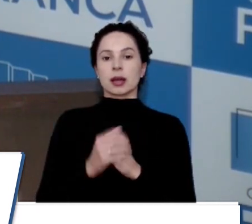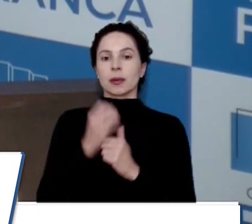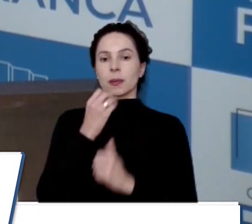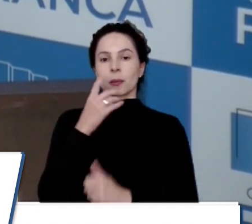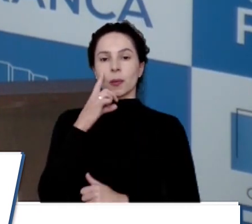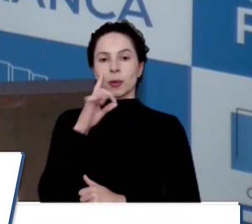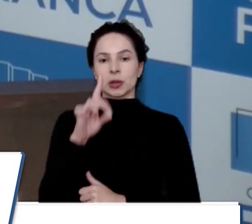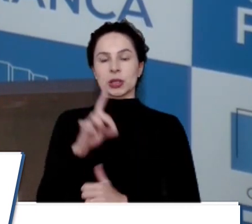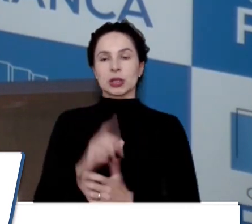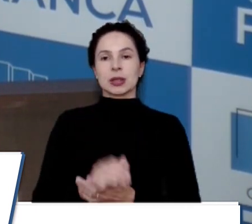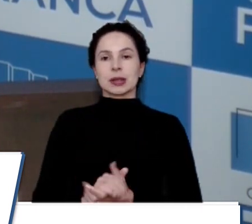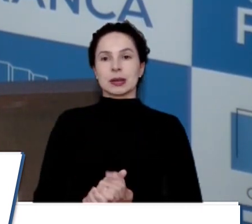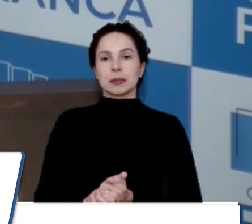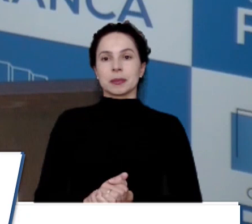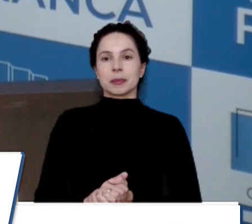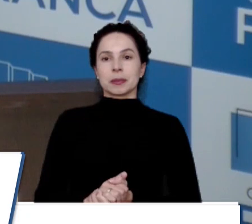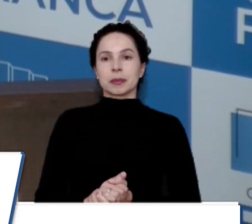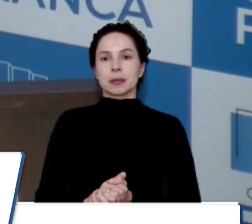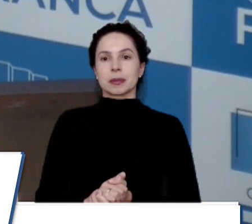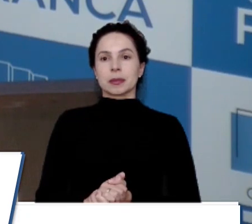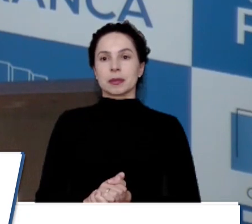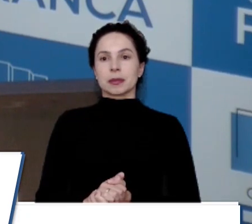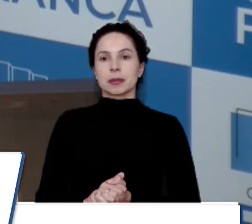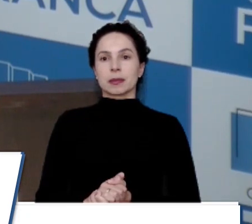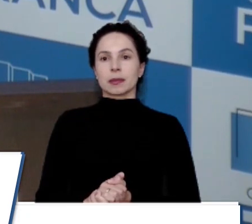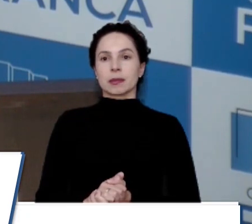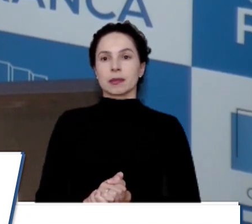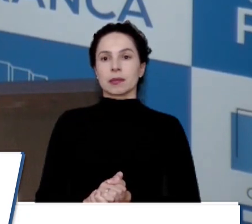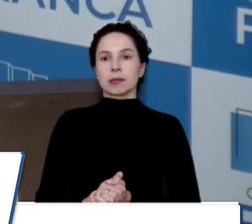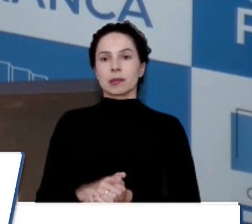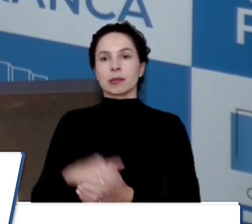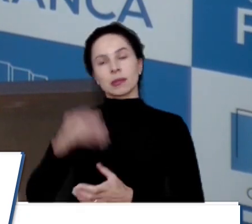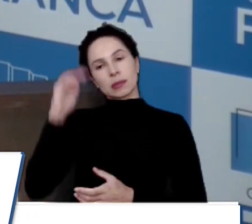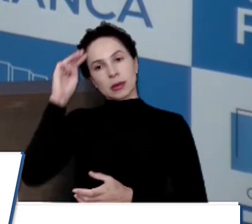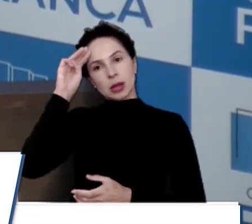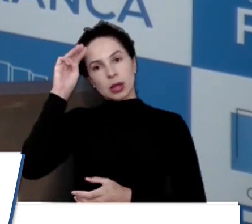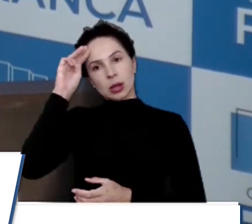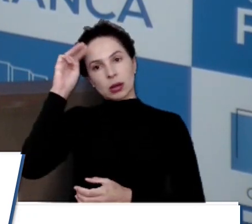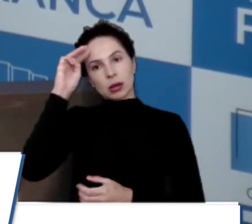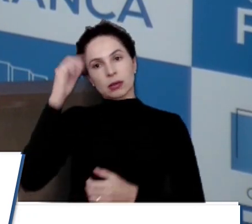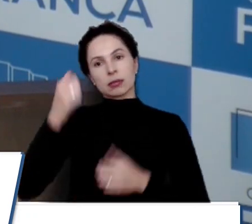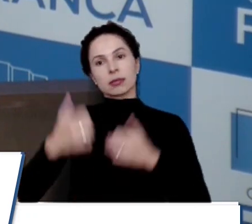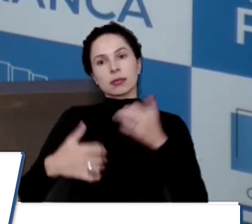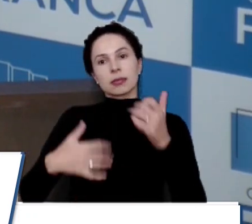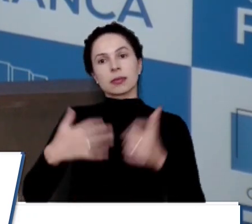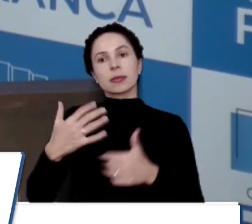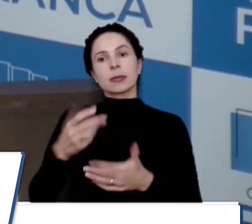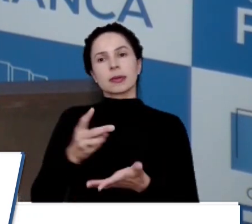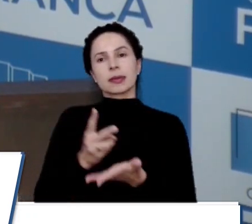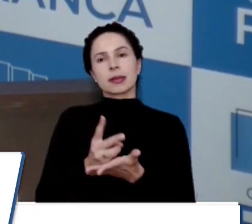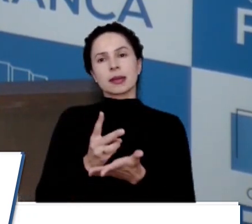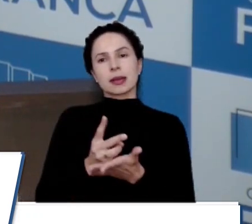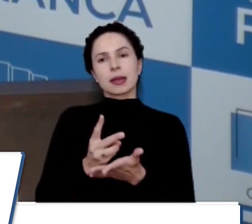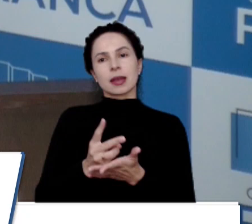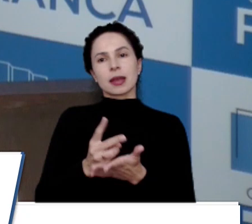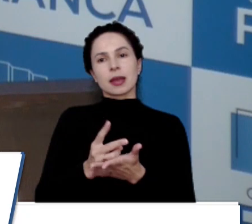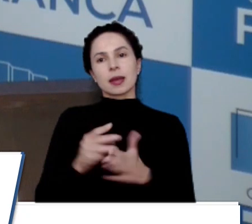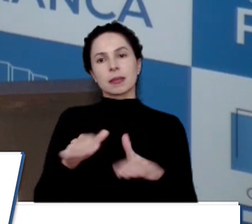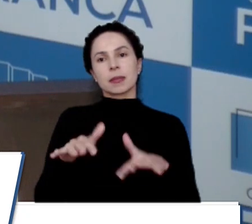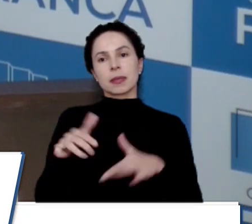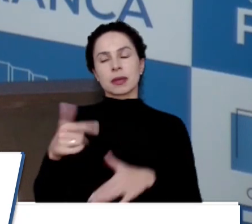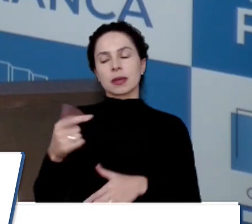eu igual te liguei aqui falou toda sessão desde 2021